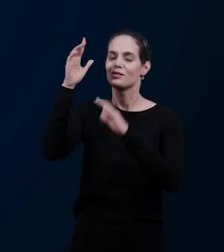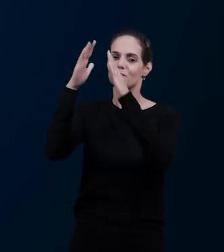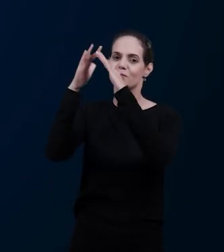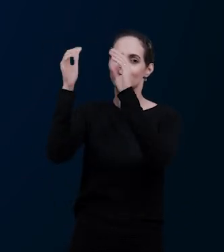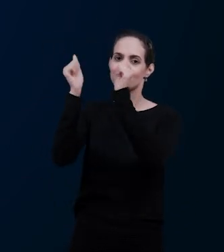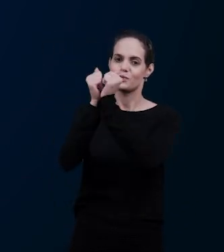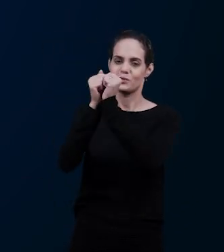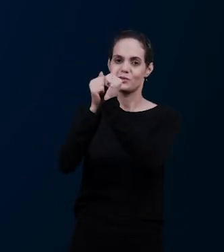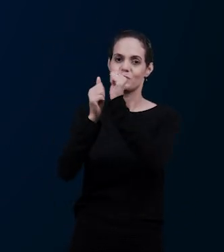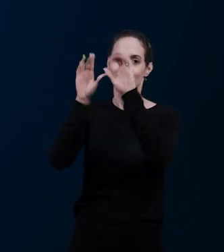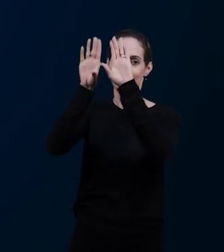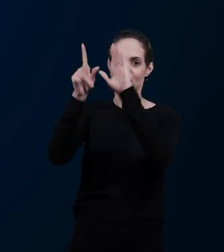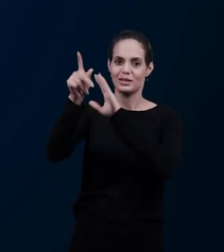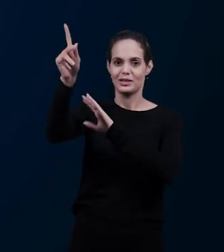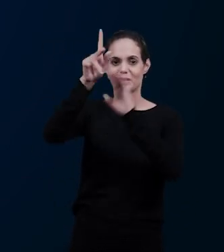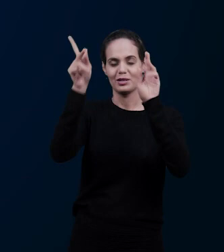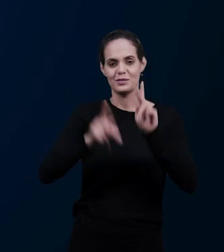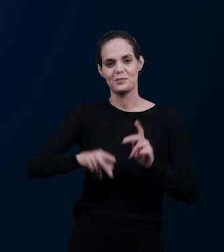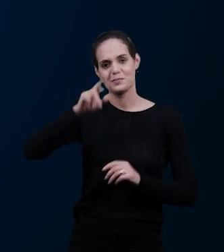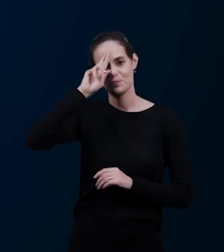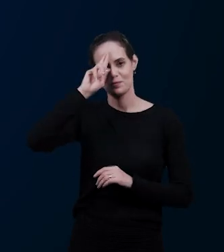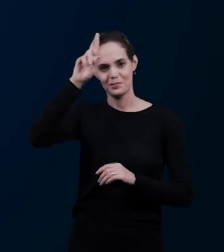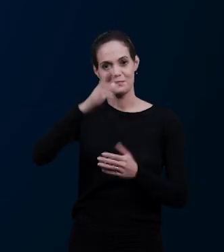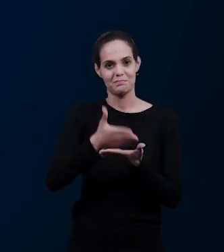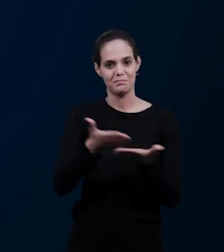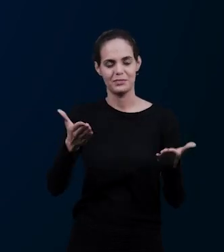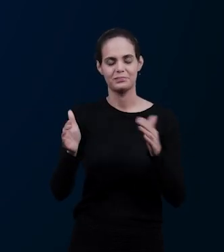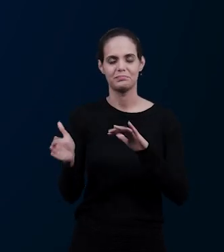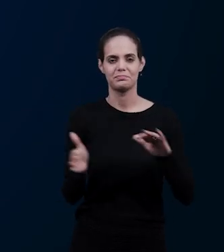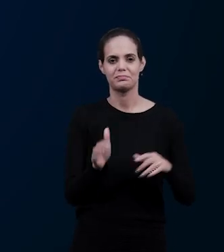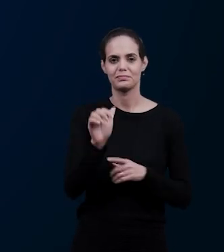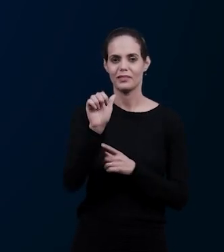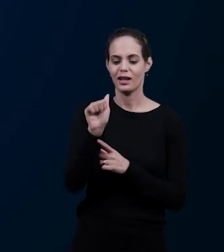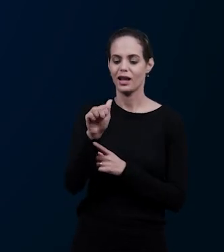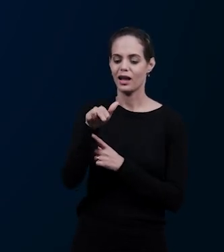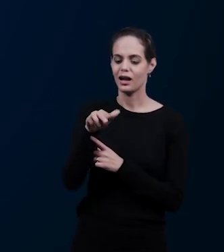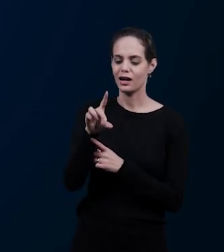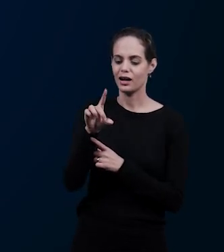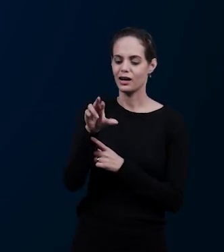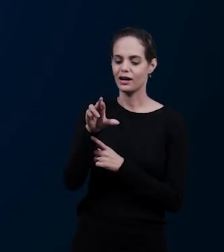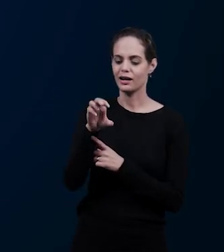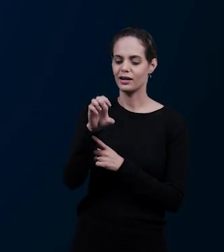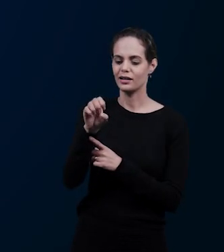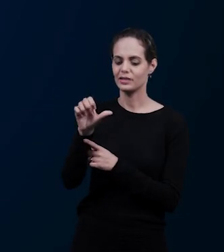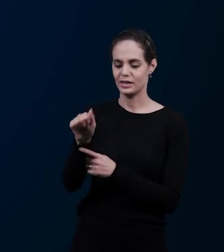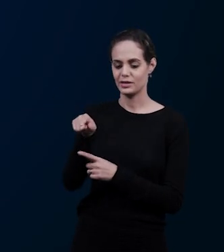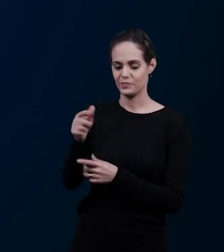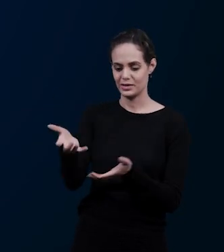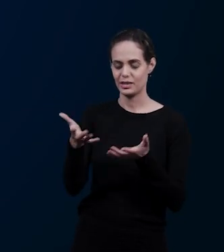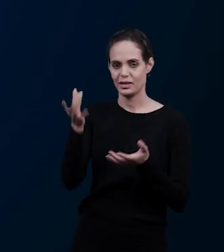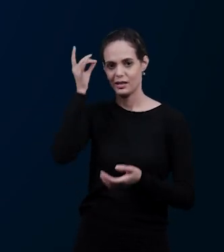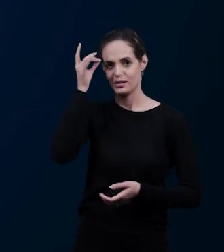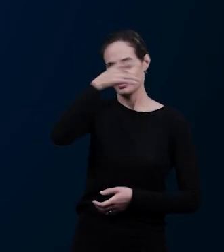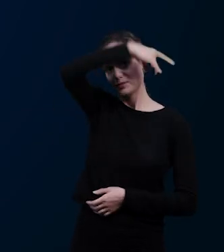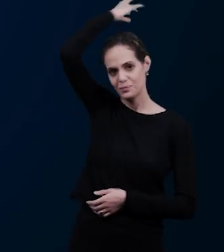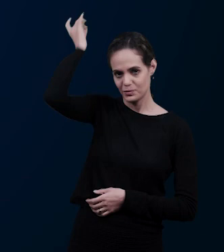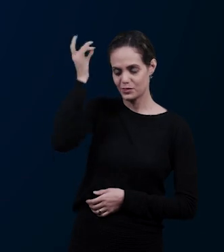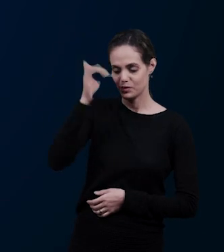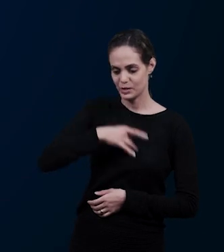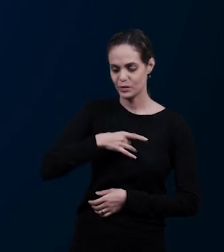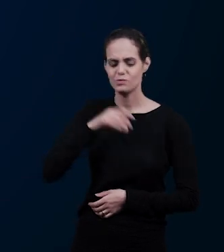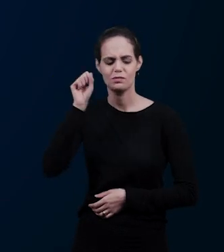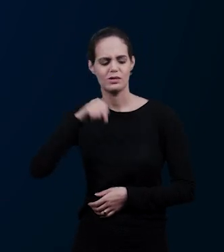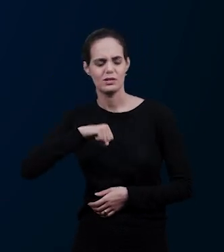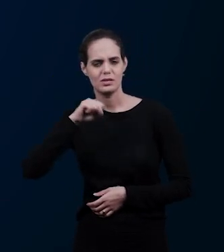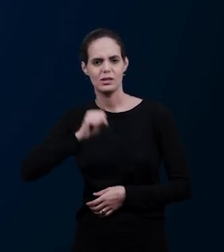possa morar com Ele na eternidade. A paz do Senhor, irmãos. A paz do Senhor. Andressa, você deseja ser batizada com o Espírito